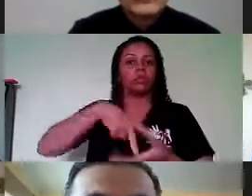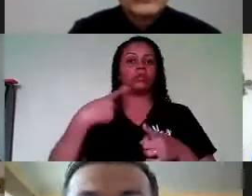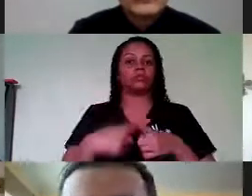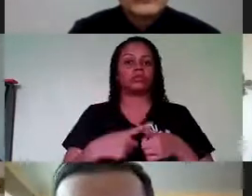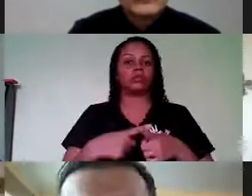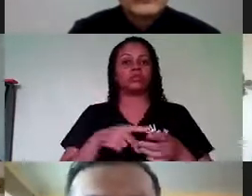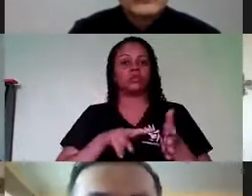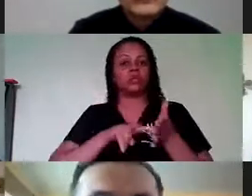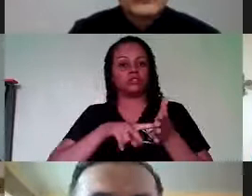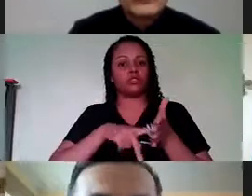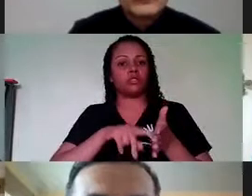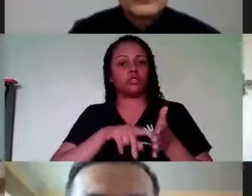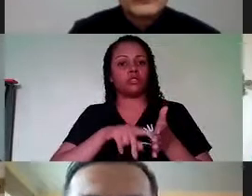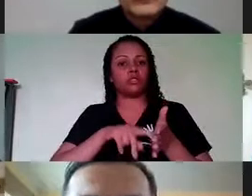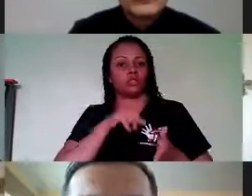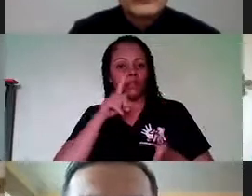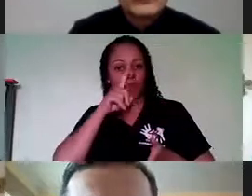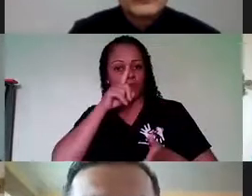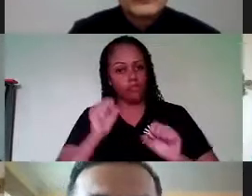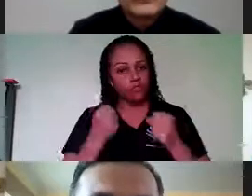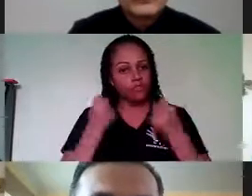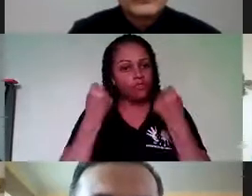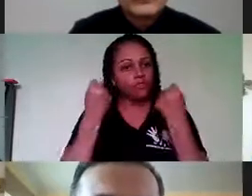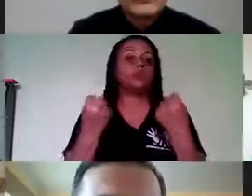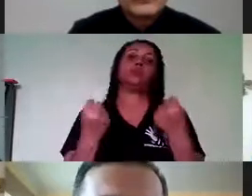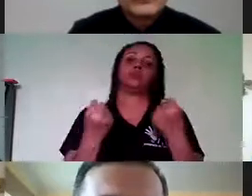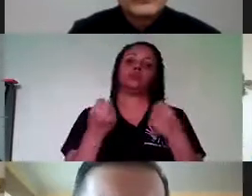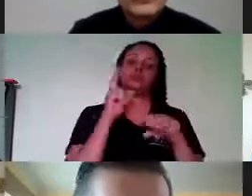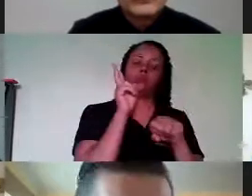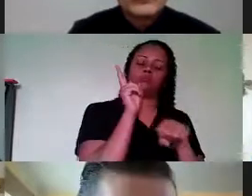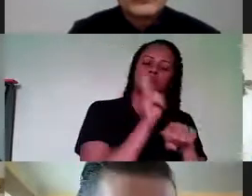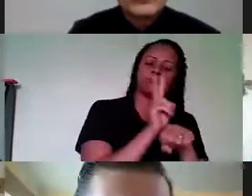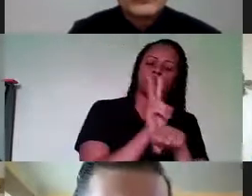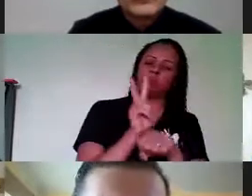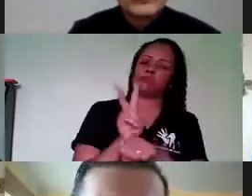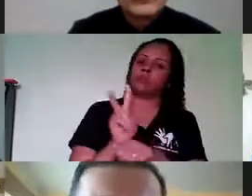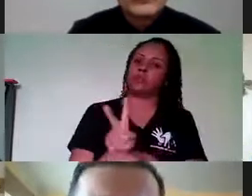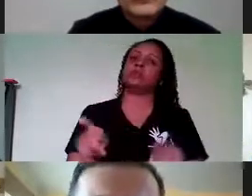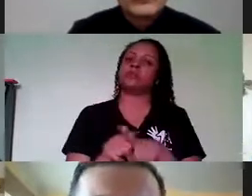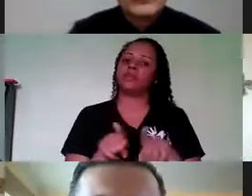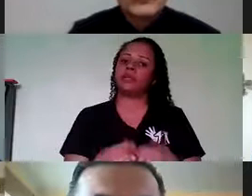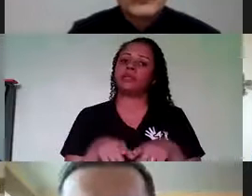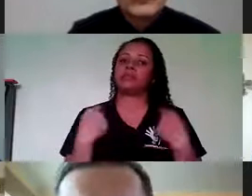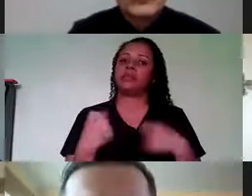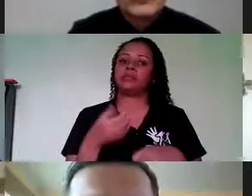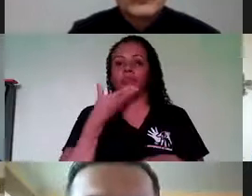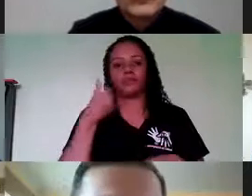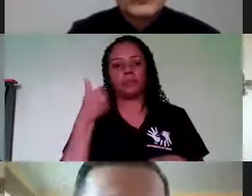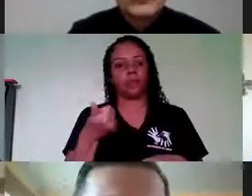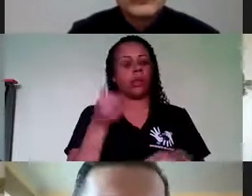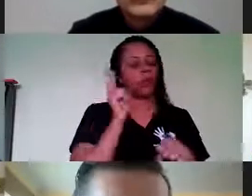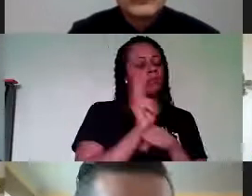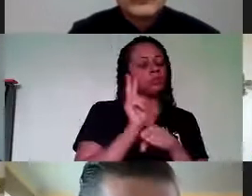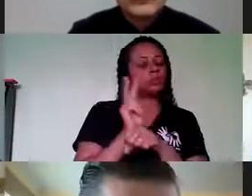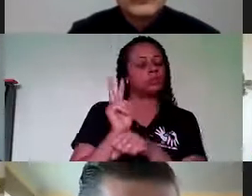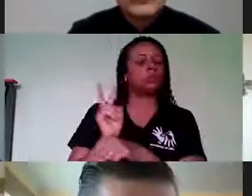na fiscalização, né, que hoje nós temos uma precarização também da fiscalização em relação a isso, né, com a não contratação de